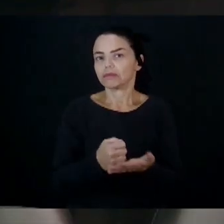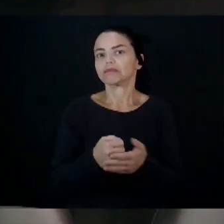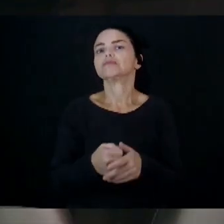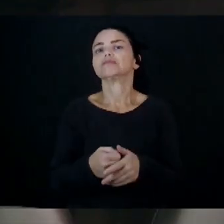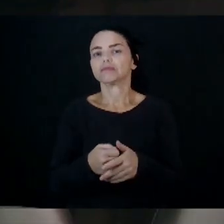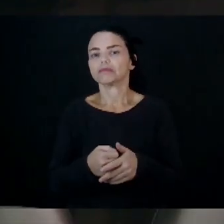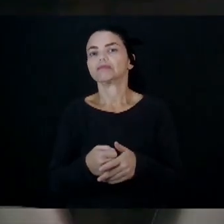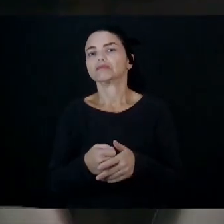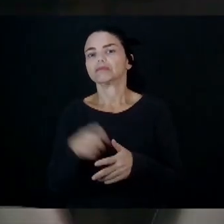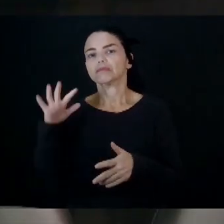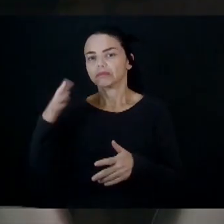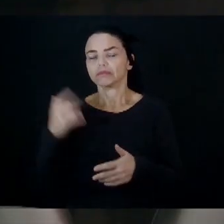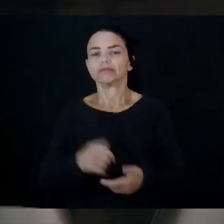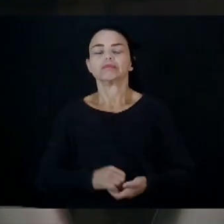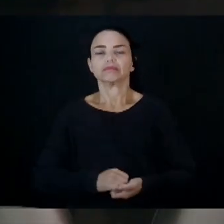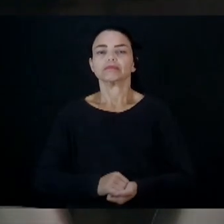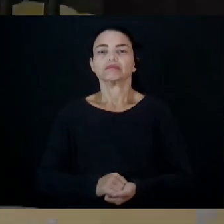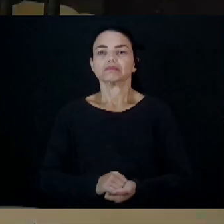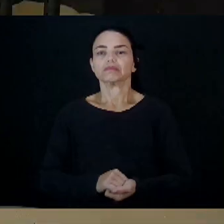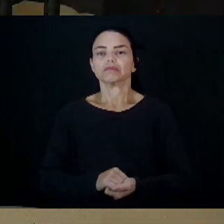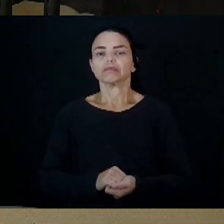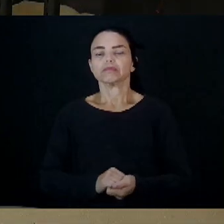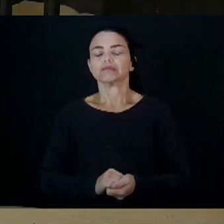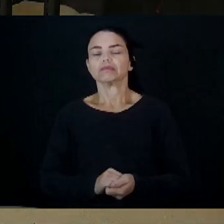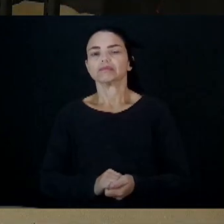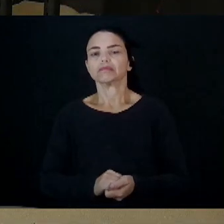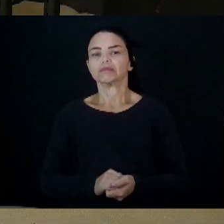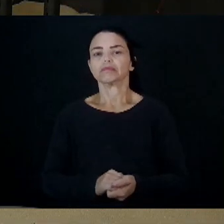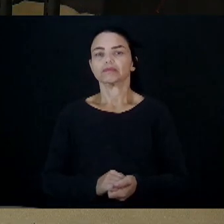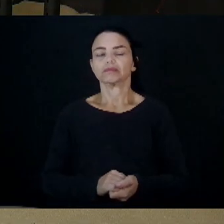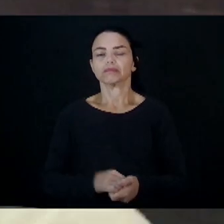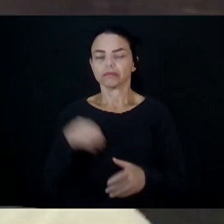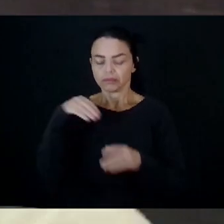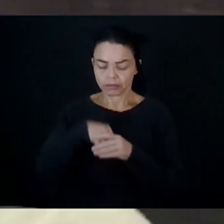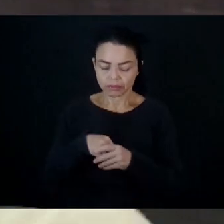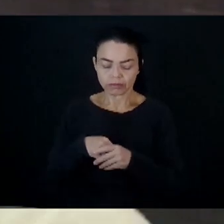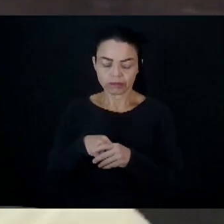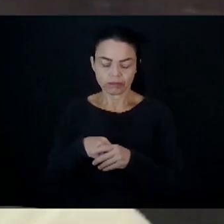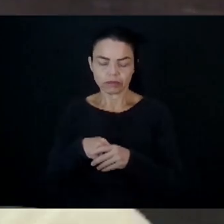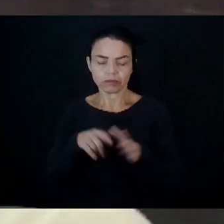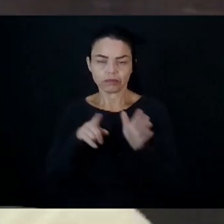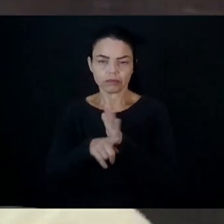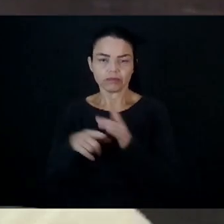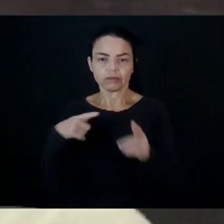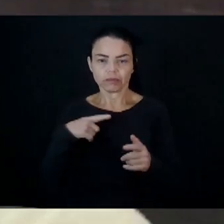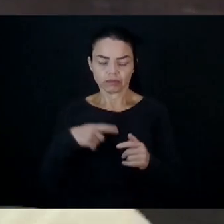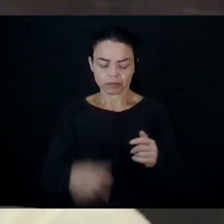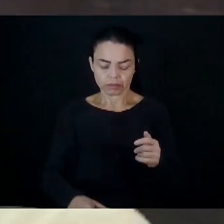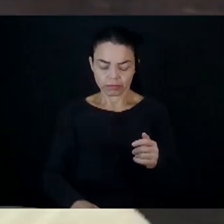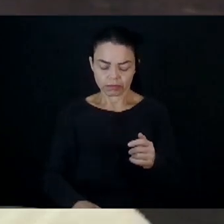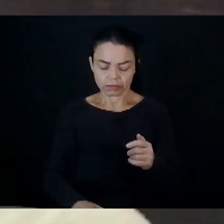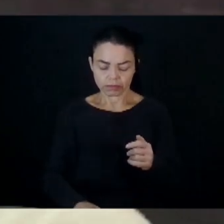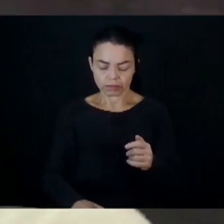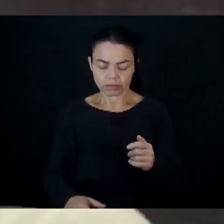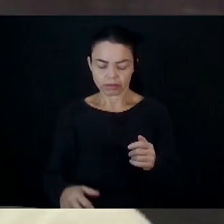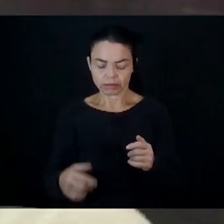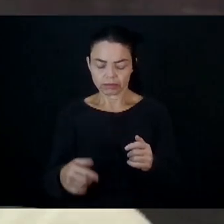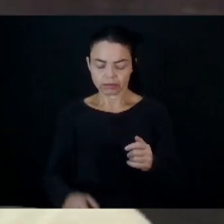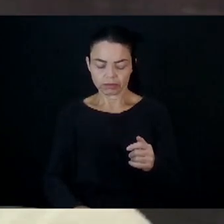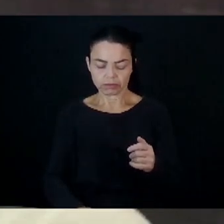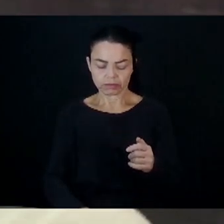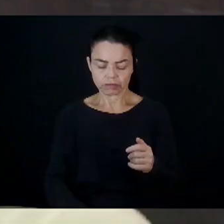acontecer. Tem dentro dessa linha da pergunta, tem agora, a gente fala muito da